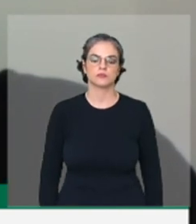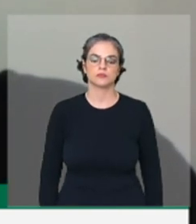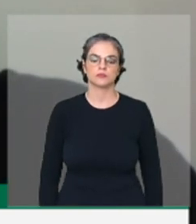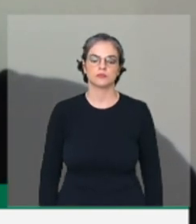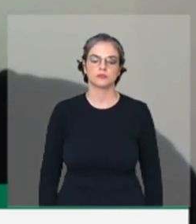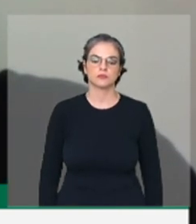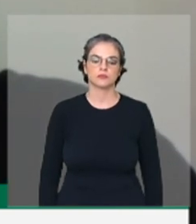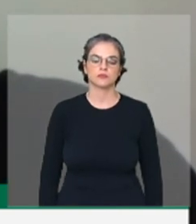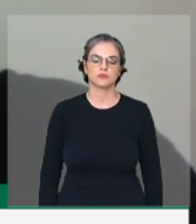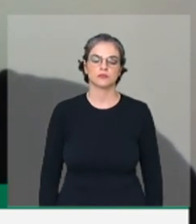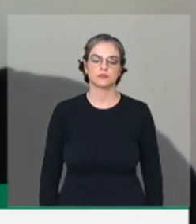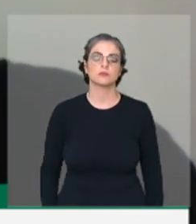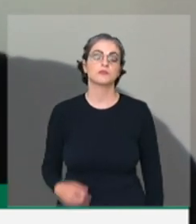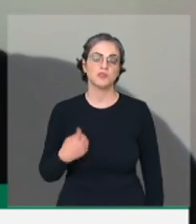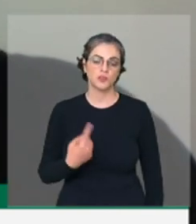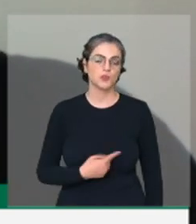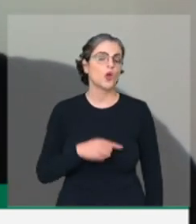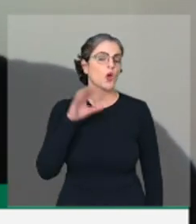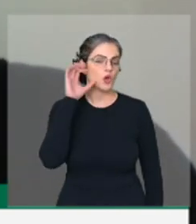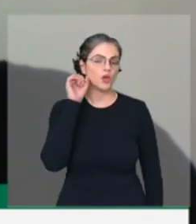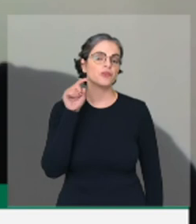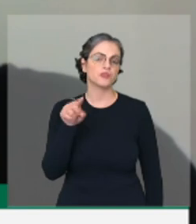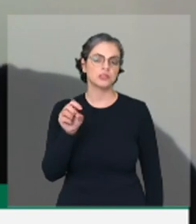Deputado Daniel, nós estamos lhe ouvindo.